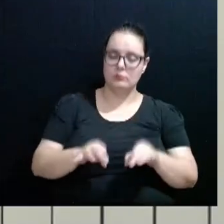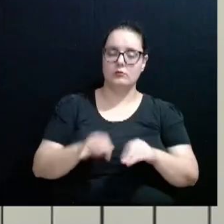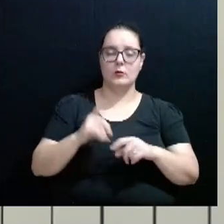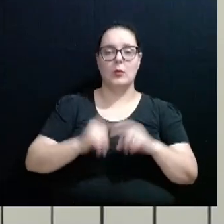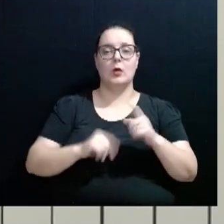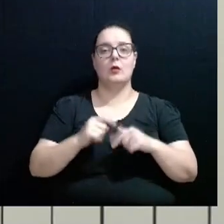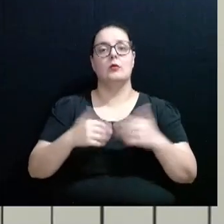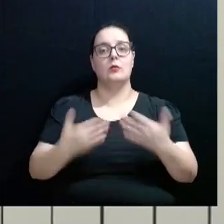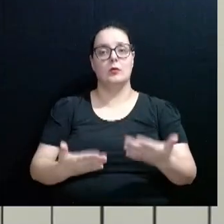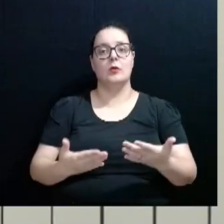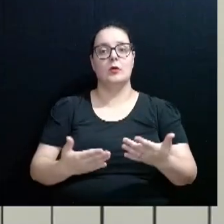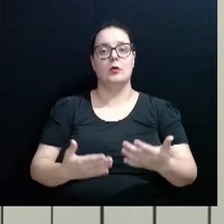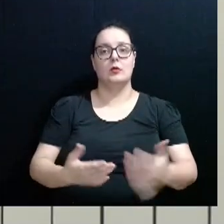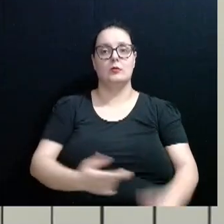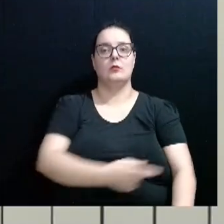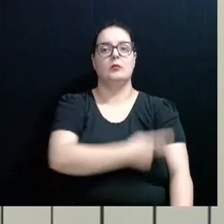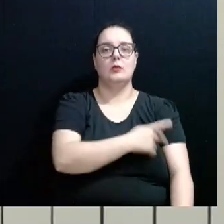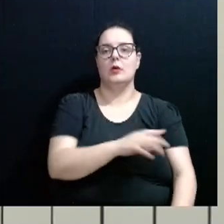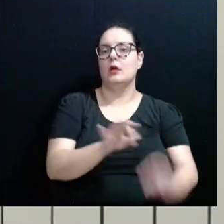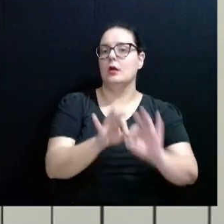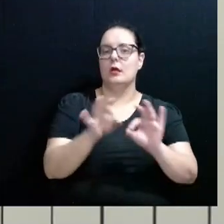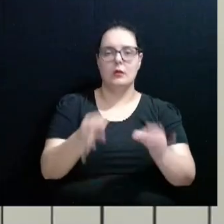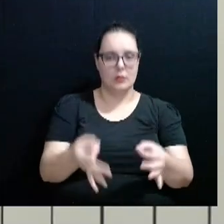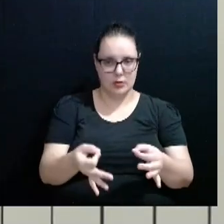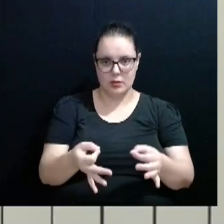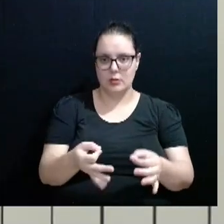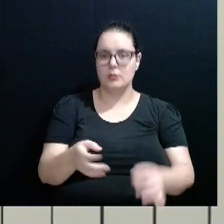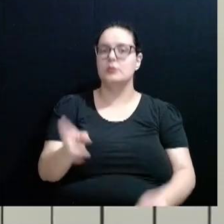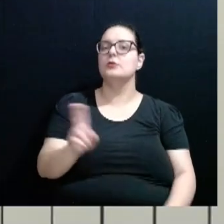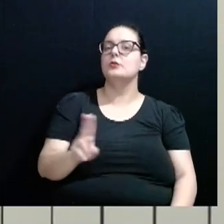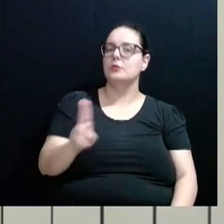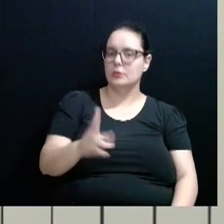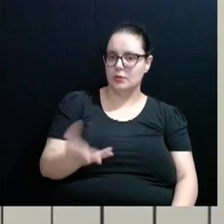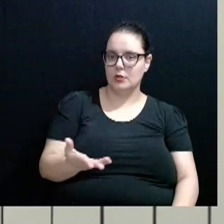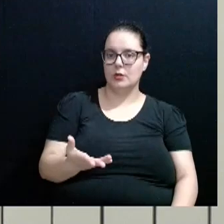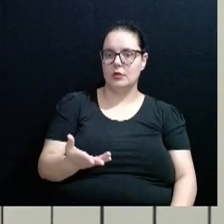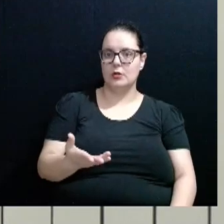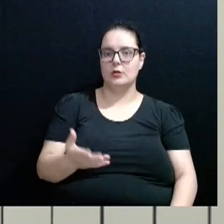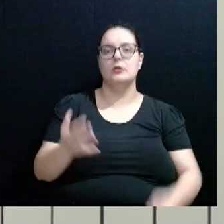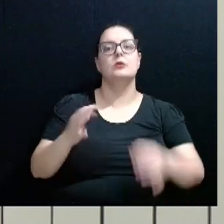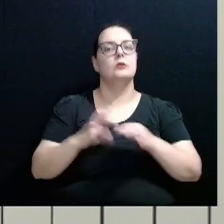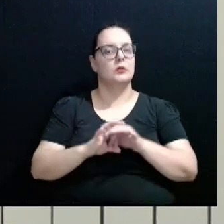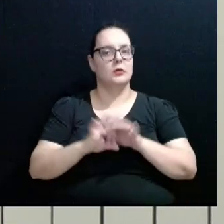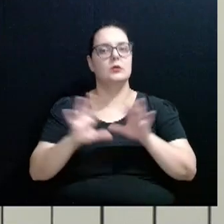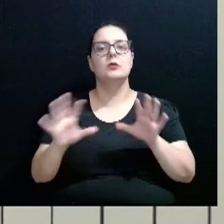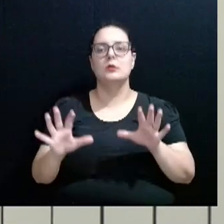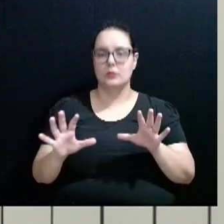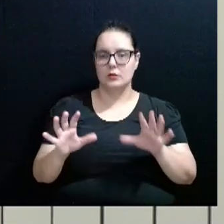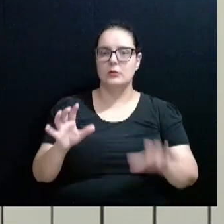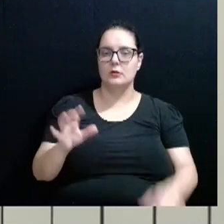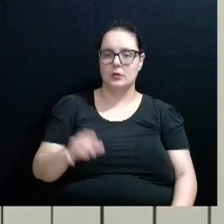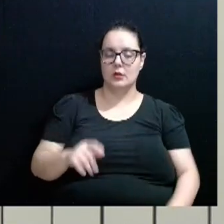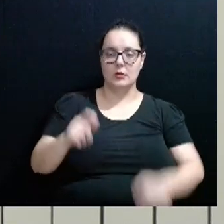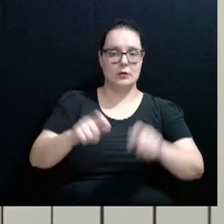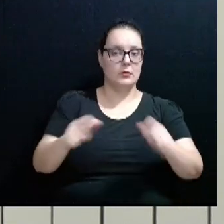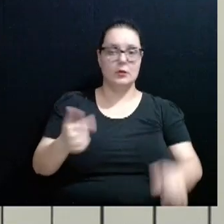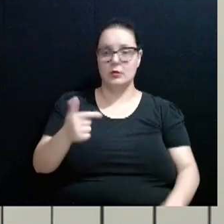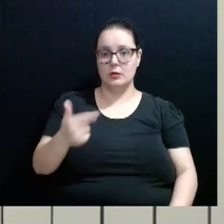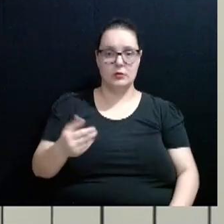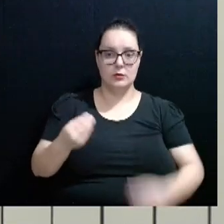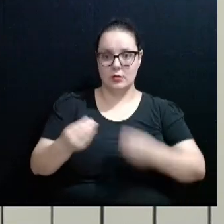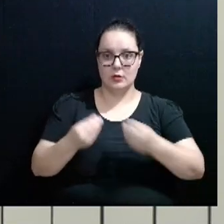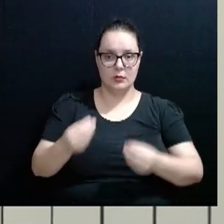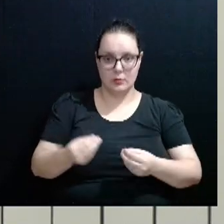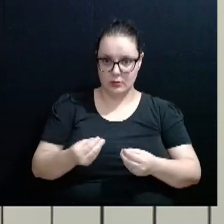aferição, que é simples de ser manuseado, seja disponibilizado àqueles que não possuem condições de